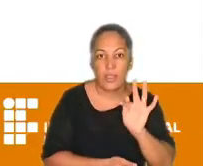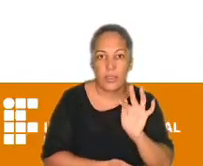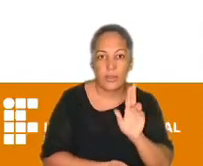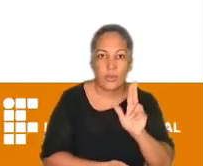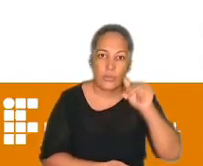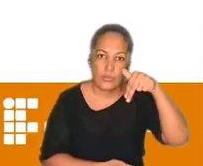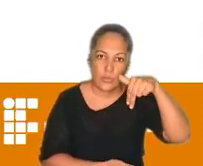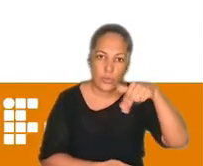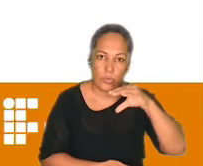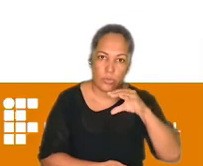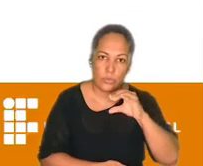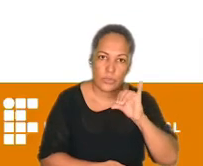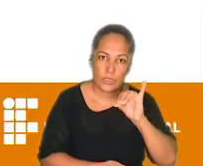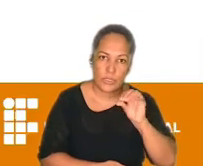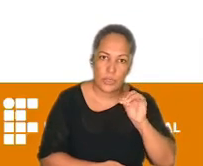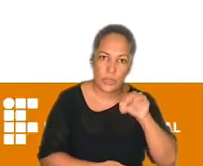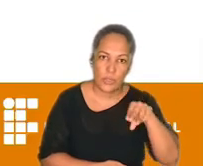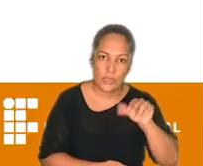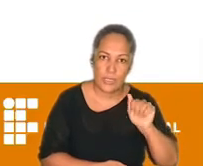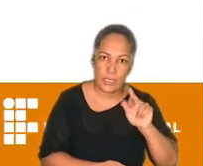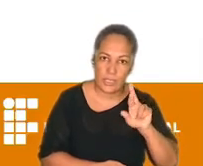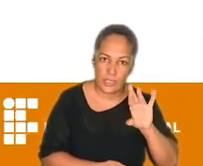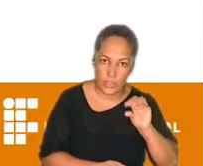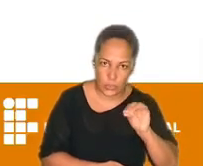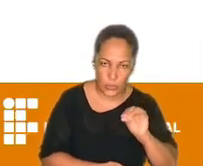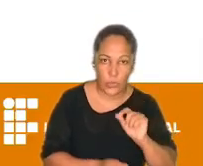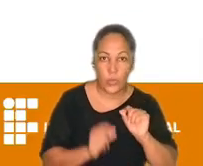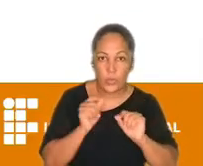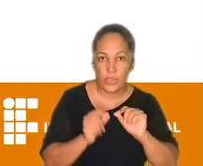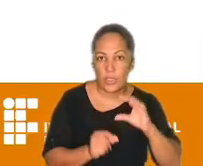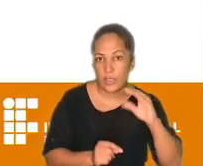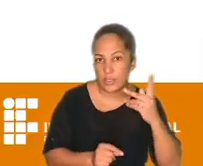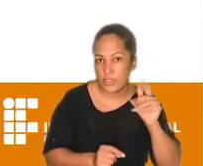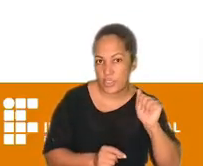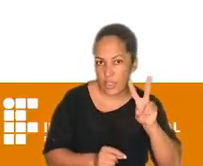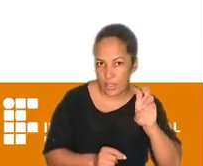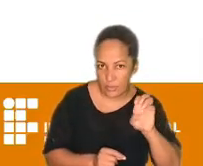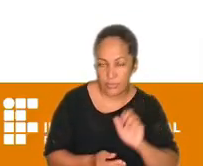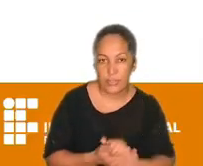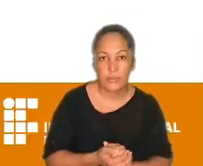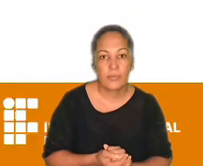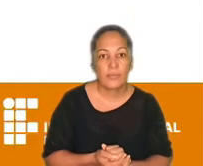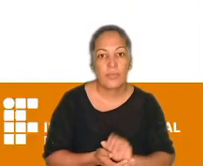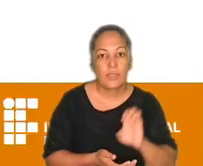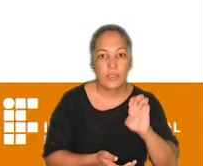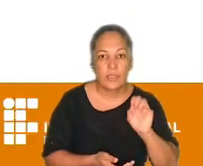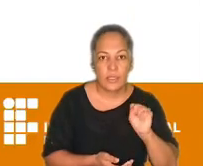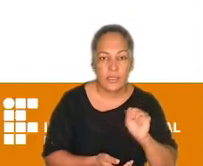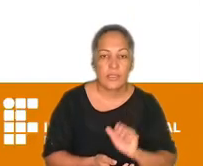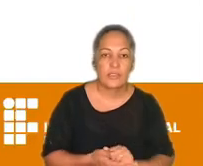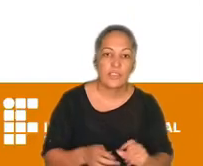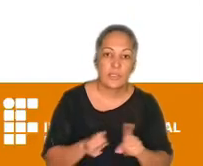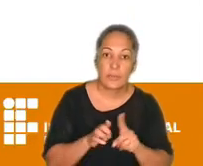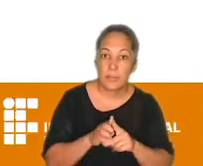criado na tabela funcionário é a chave estrangeira, e esse atributo que é criado, o nome dele é uma